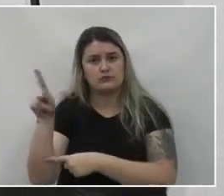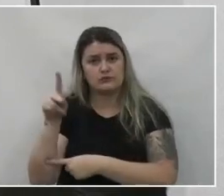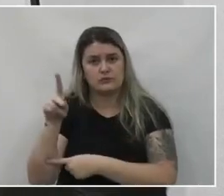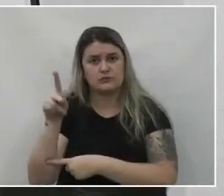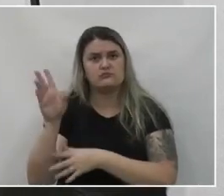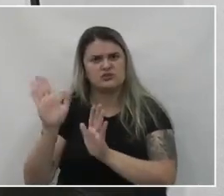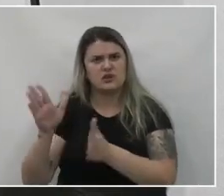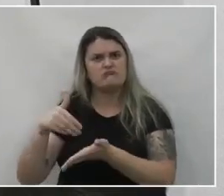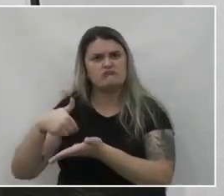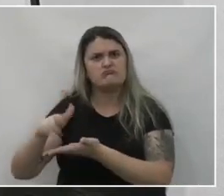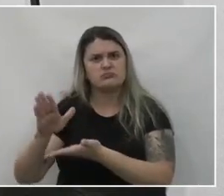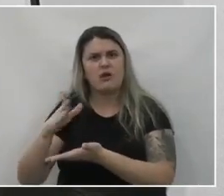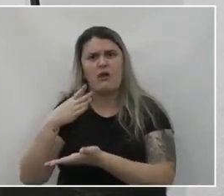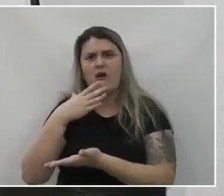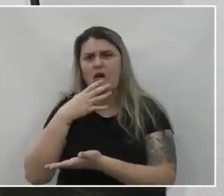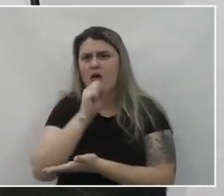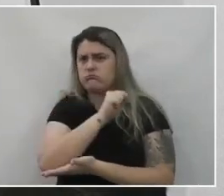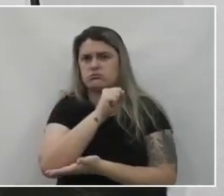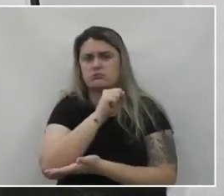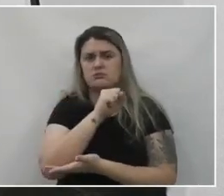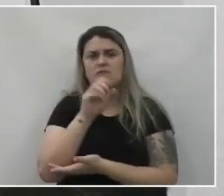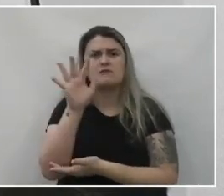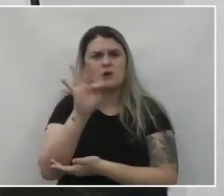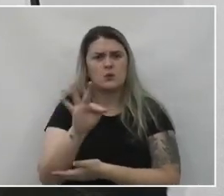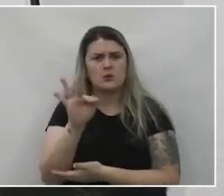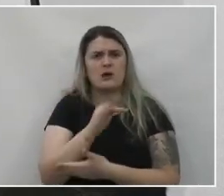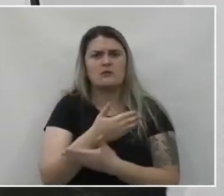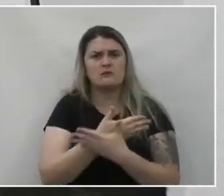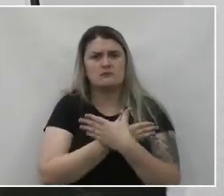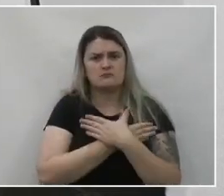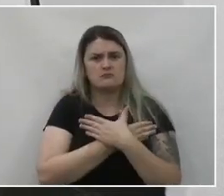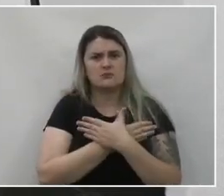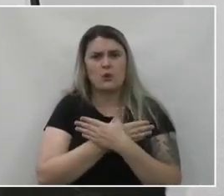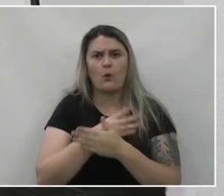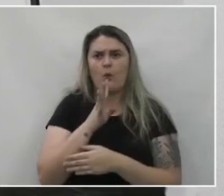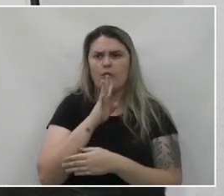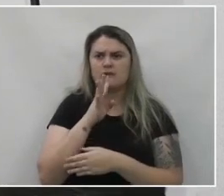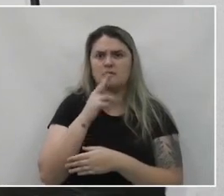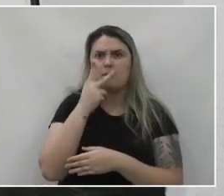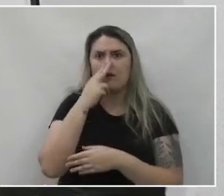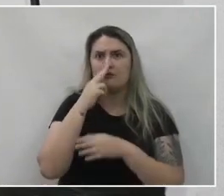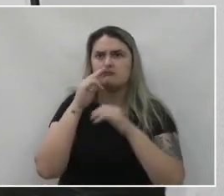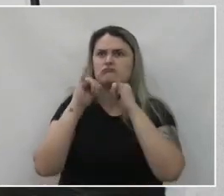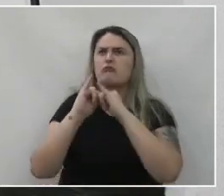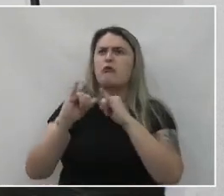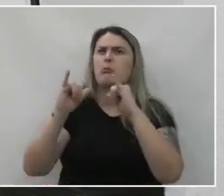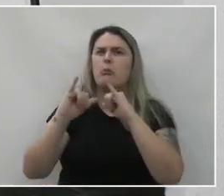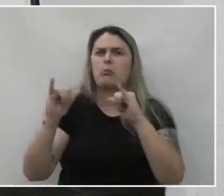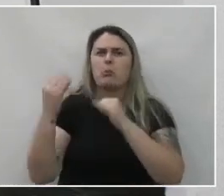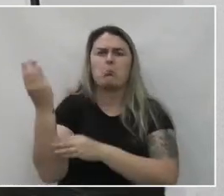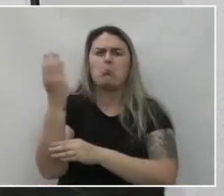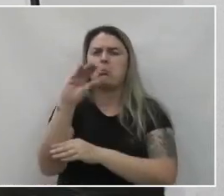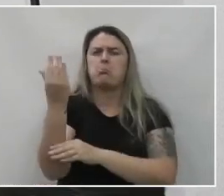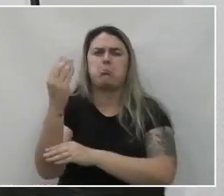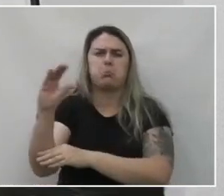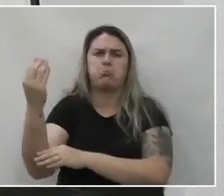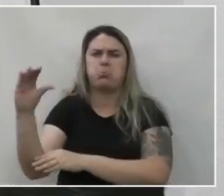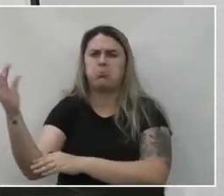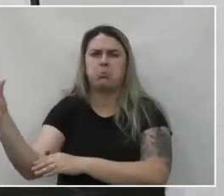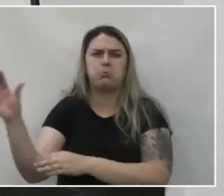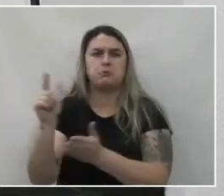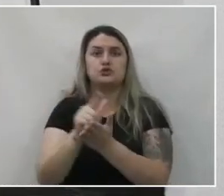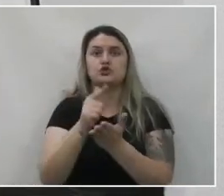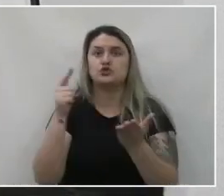foi demitido bem rápido, quando a Uniguaçu tomou conhecimento da dimensão que tomou, porque foi publicado em diversos